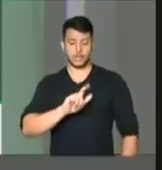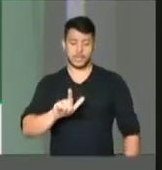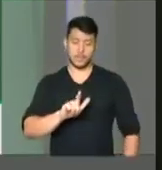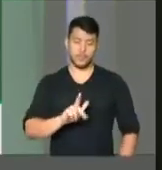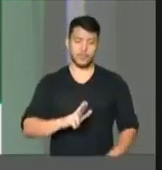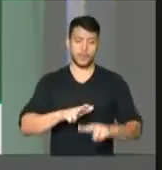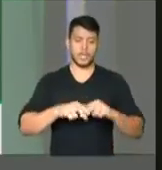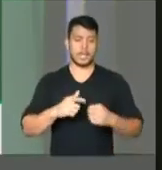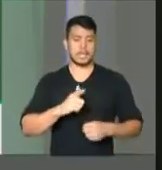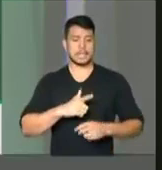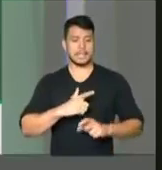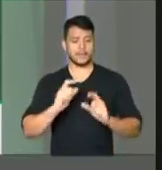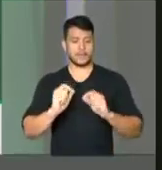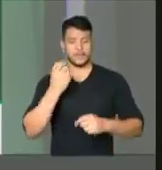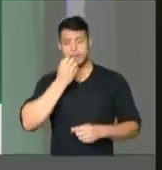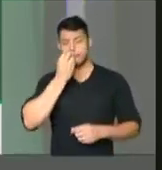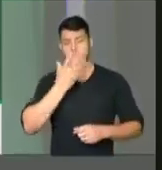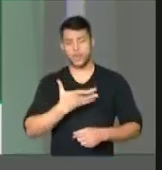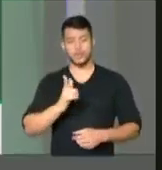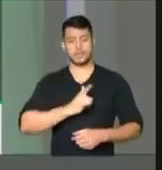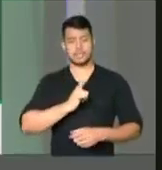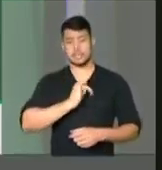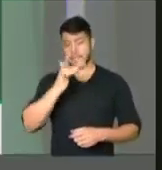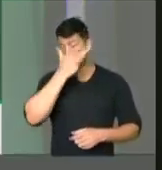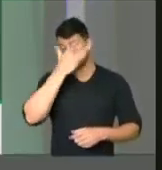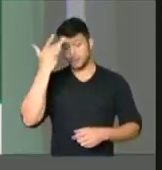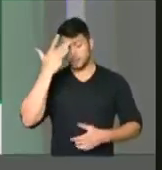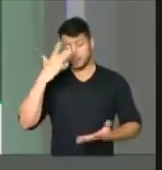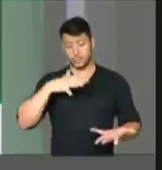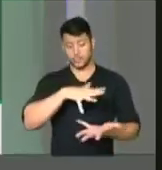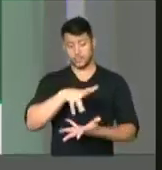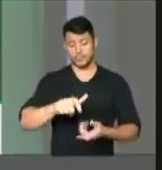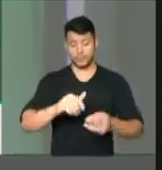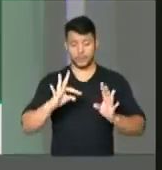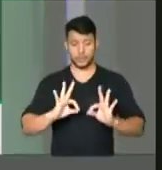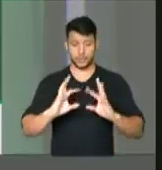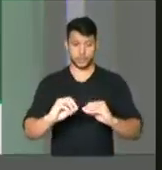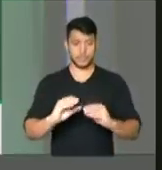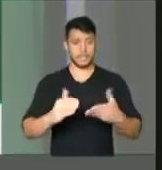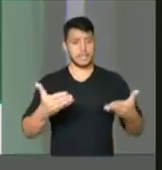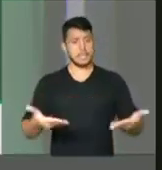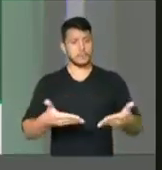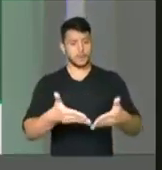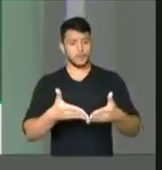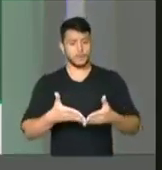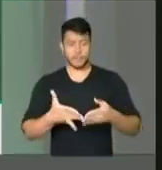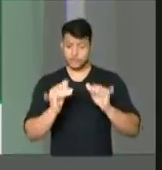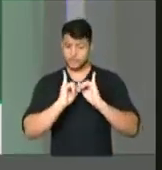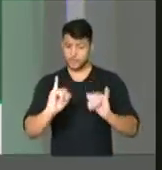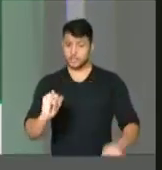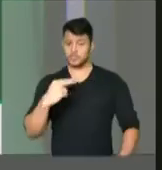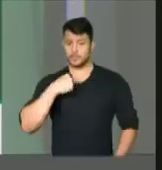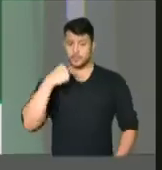tanto por atrair turistas do mundo inteiro. Presidente, quero que meu discurso seja incluído na Voz do Brasil. Muito obrigada.